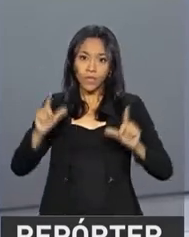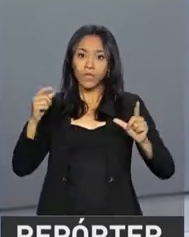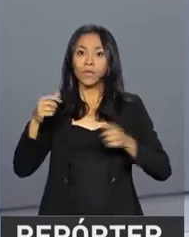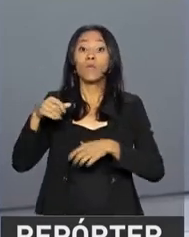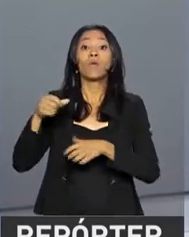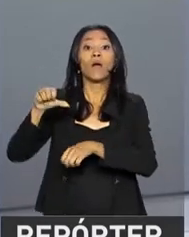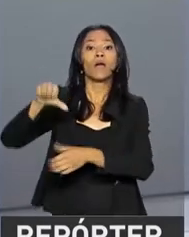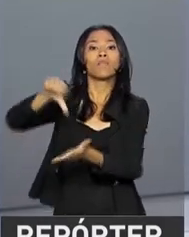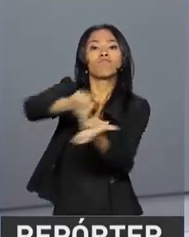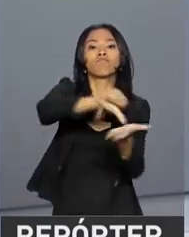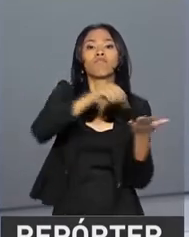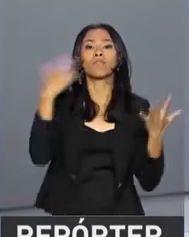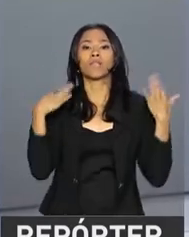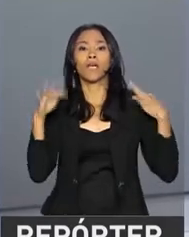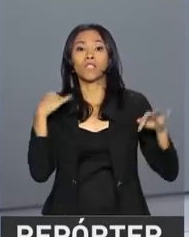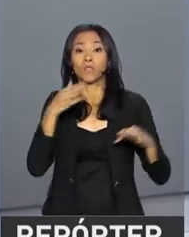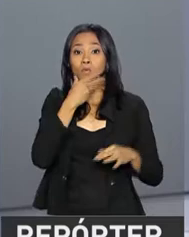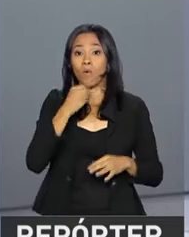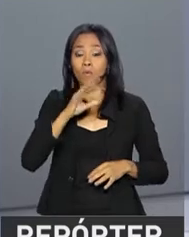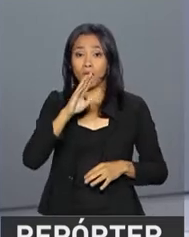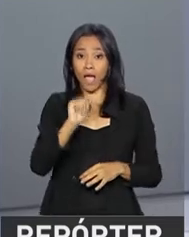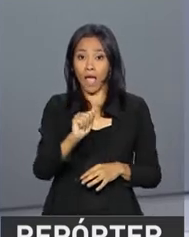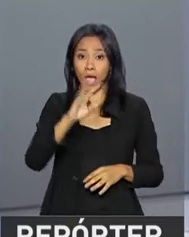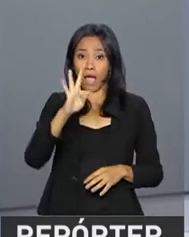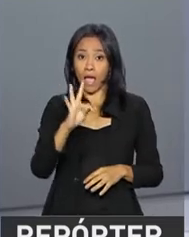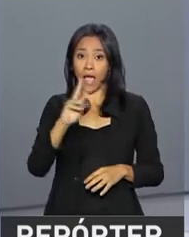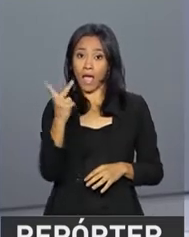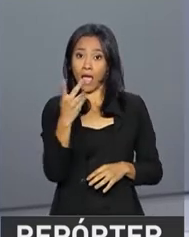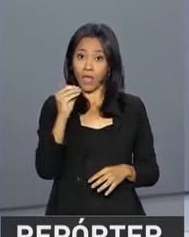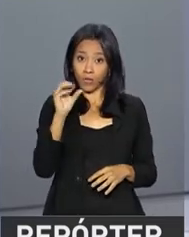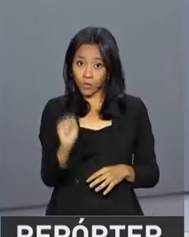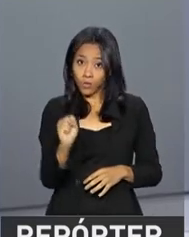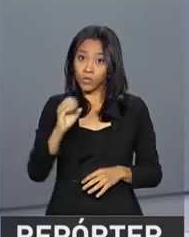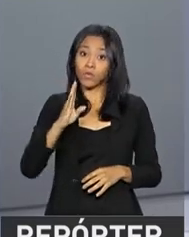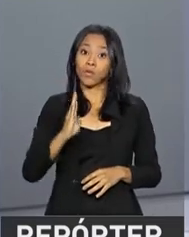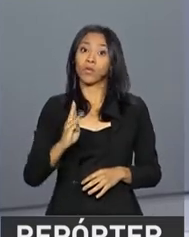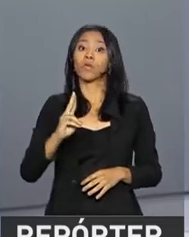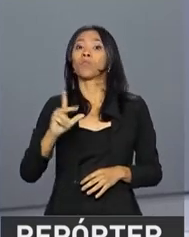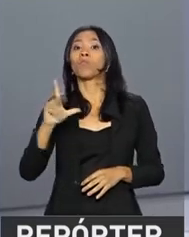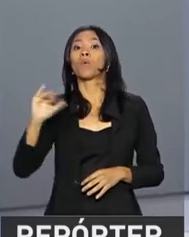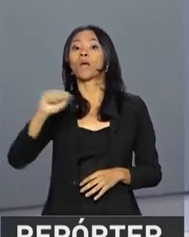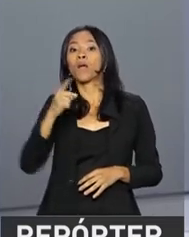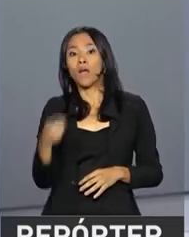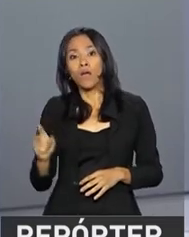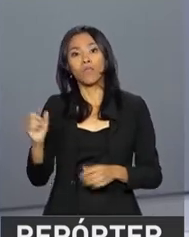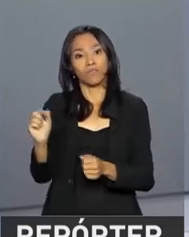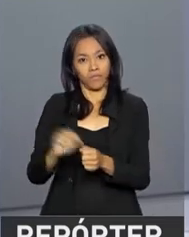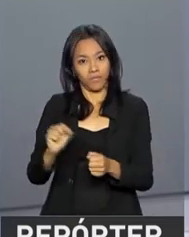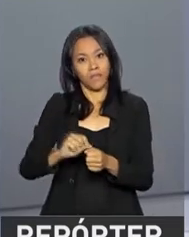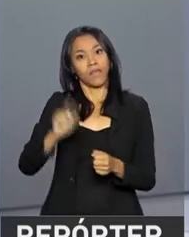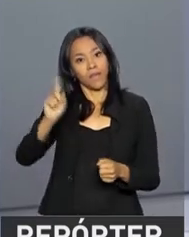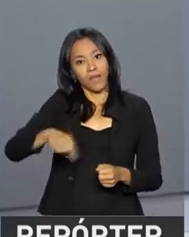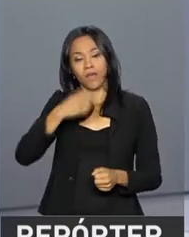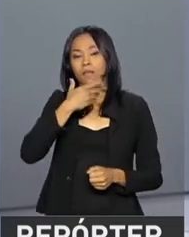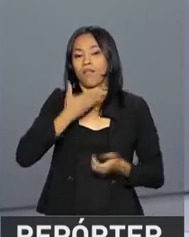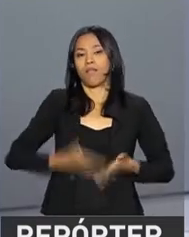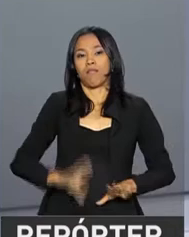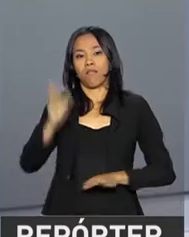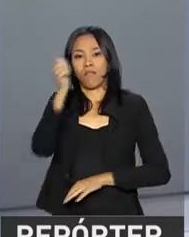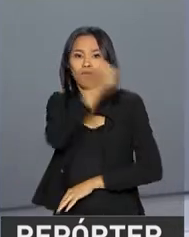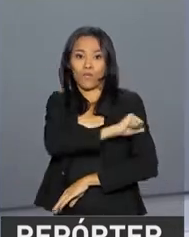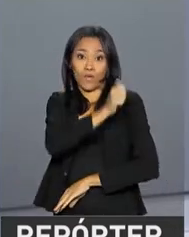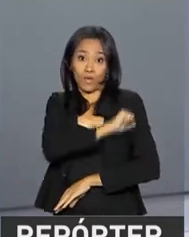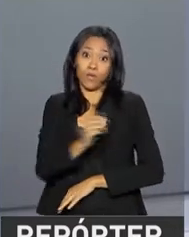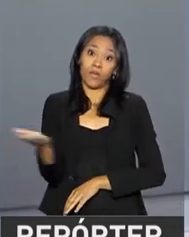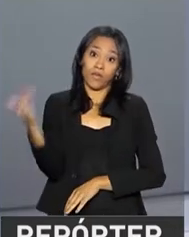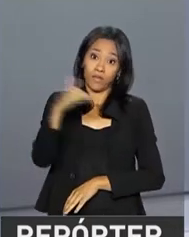obras jatos bulcão artista carioca que uniu arte arquitetura mas uma exposição no centro cultural banco do brasil mostra que a obra de